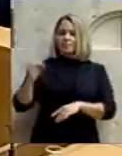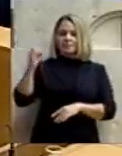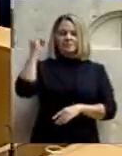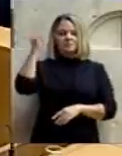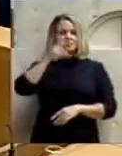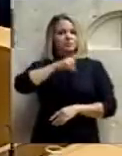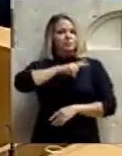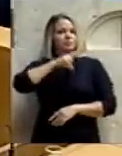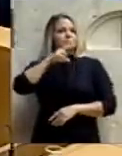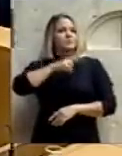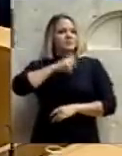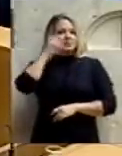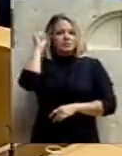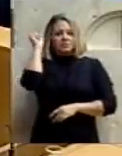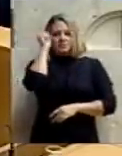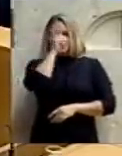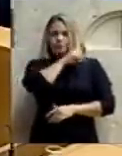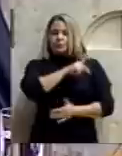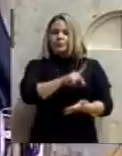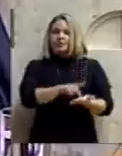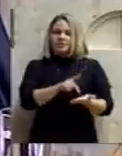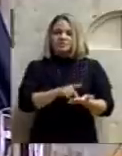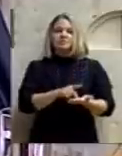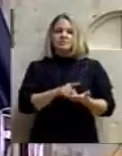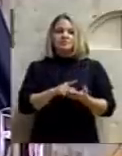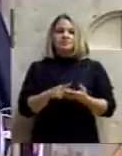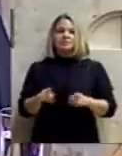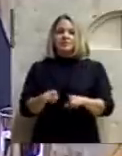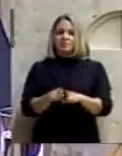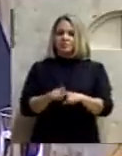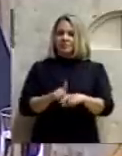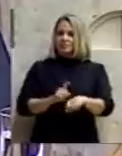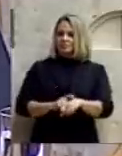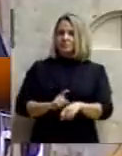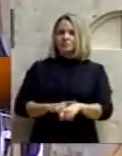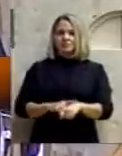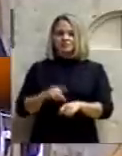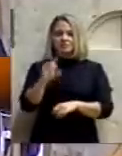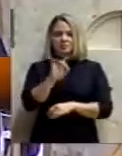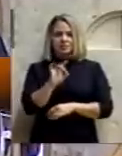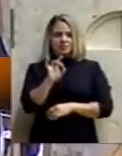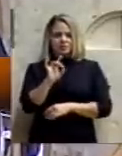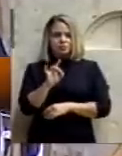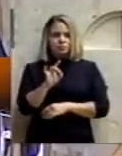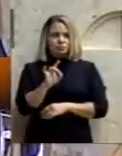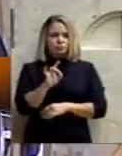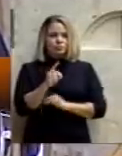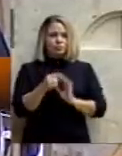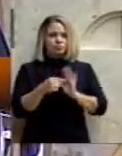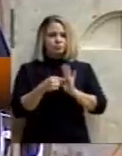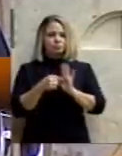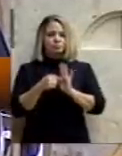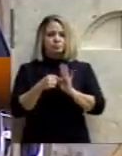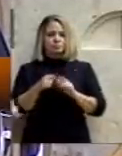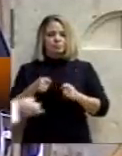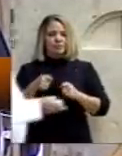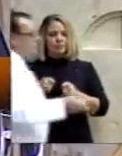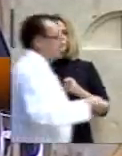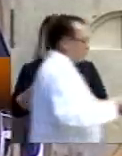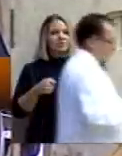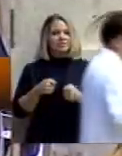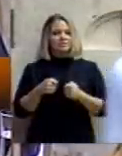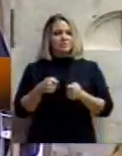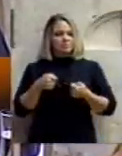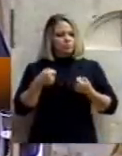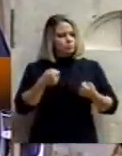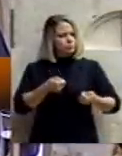particularmente complexos e difíceis, naqueles momentos que somente a têmpora forjada no enfrentamento